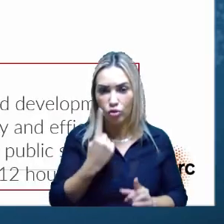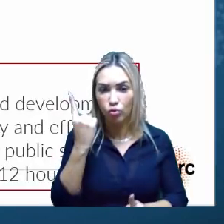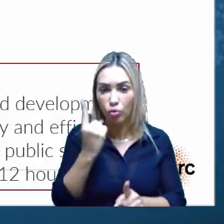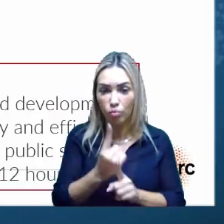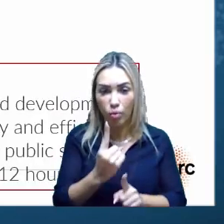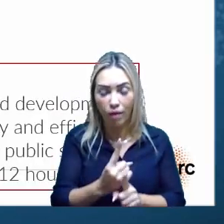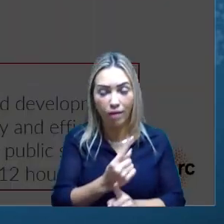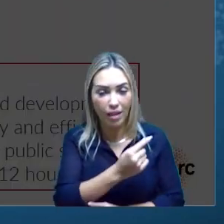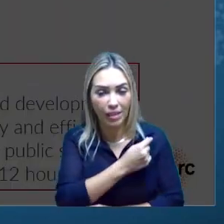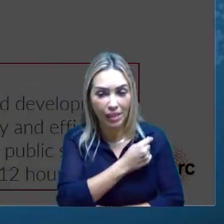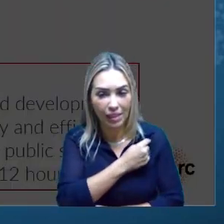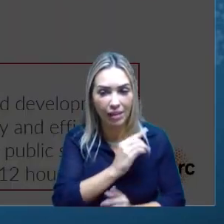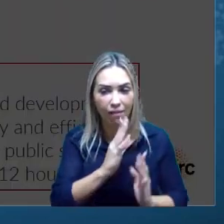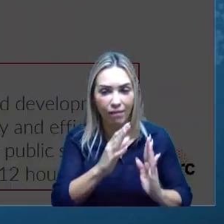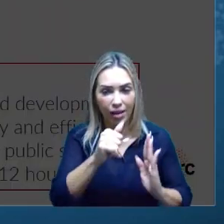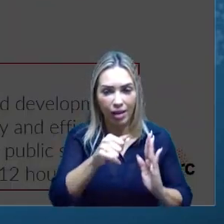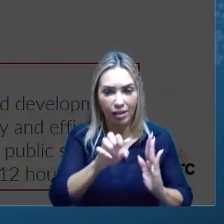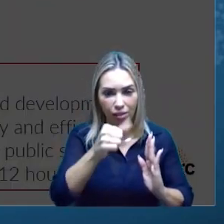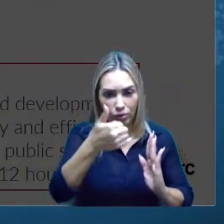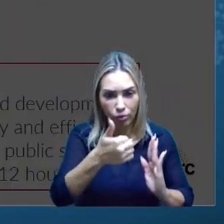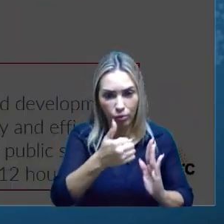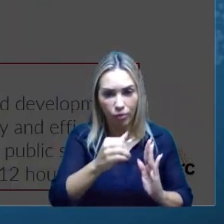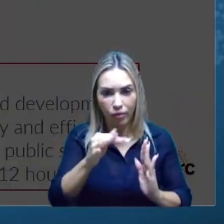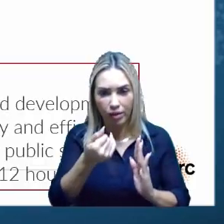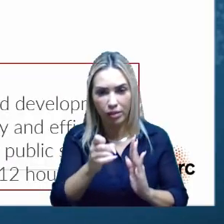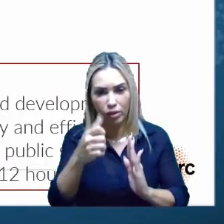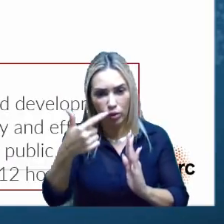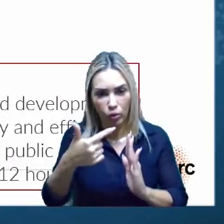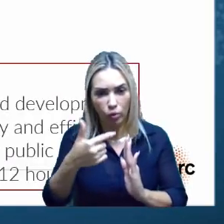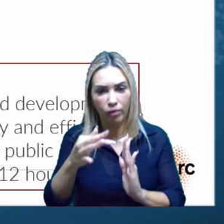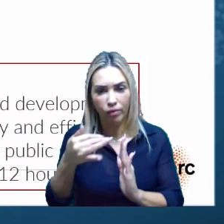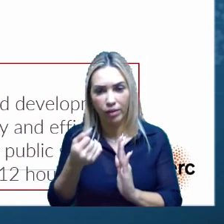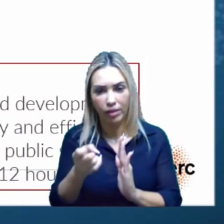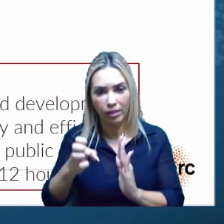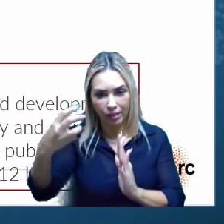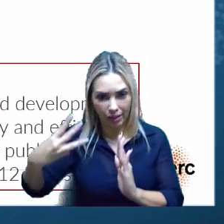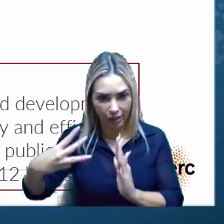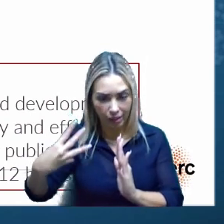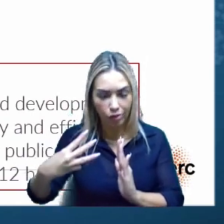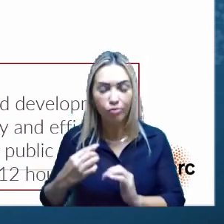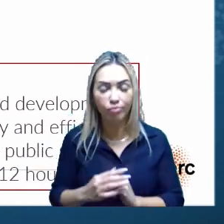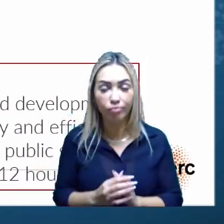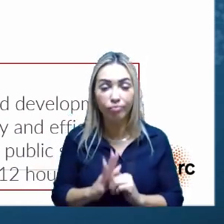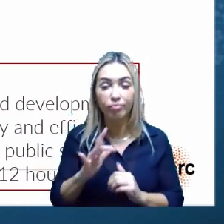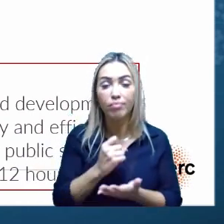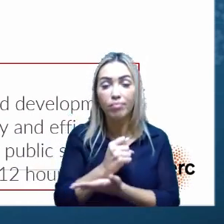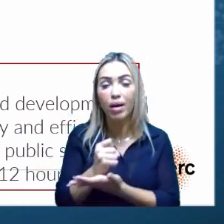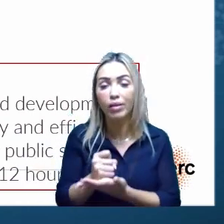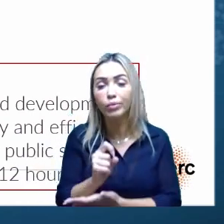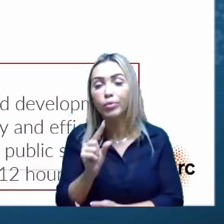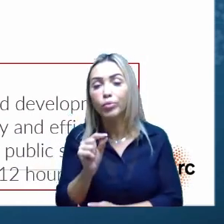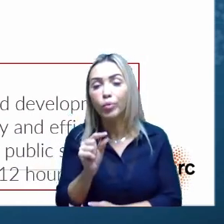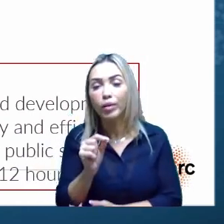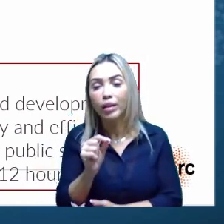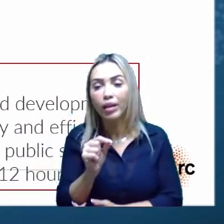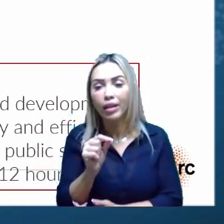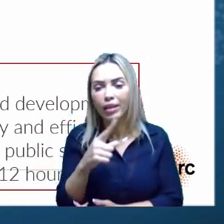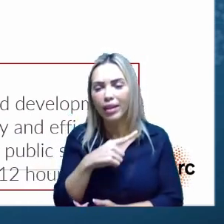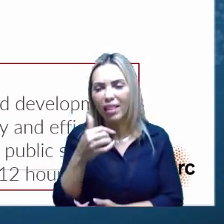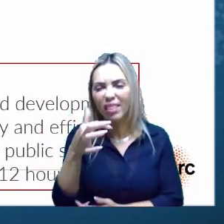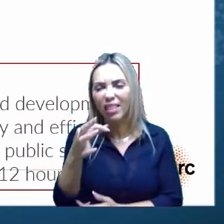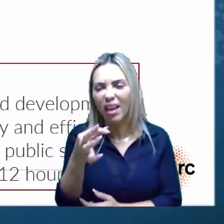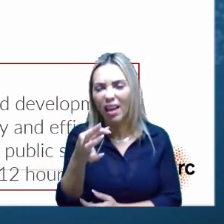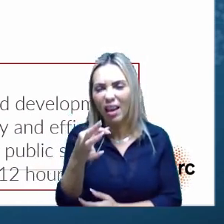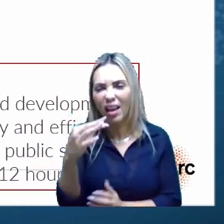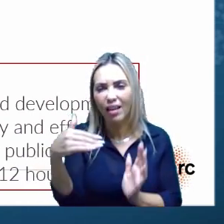1, fase 2 e depois fase 3. E basicamente leva de 10 a 20 anos